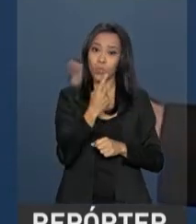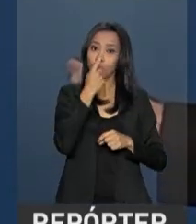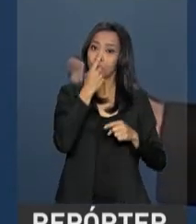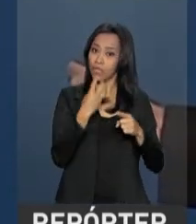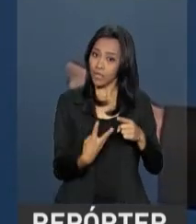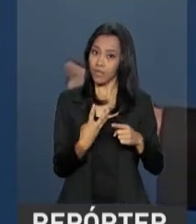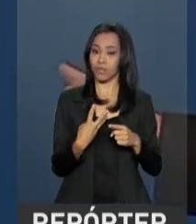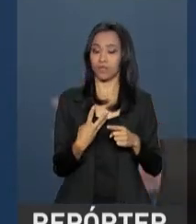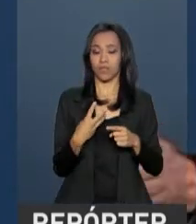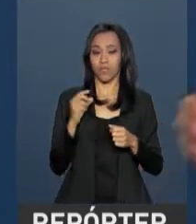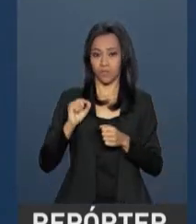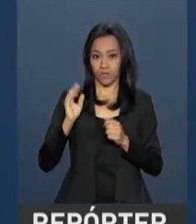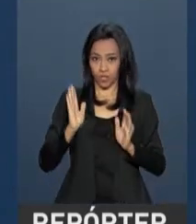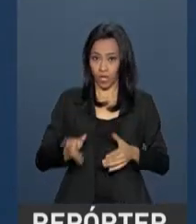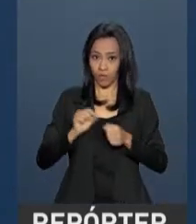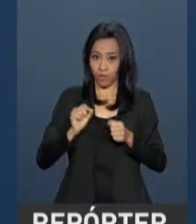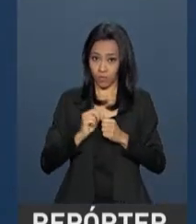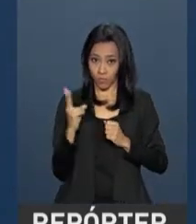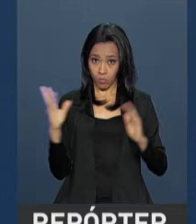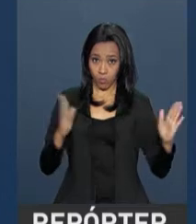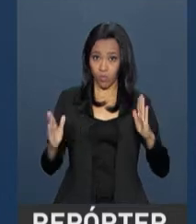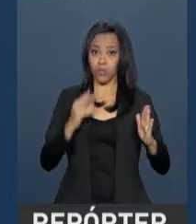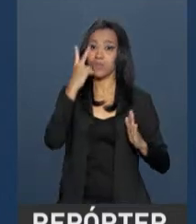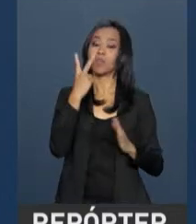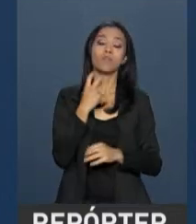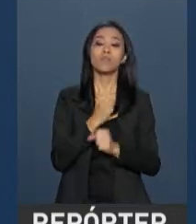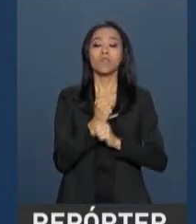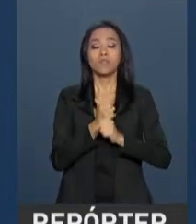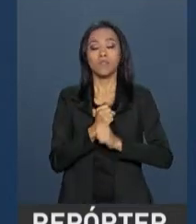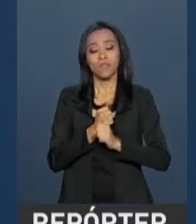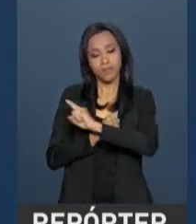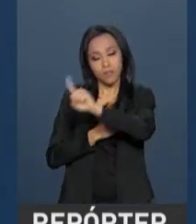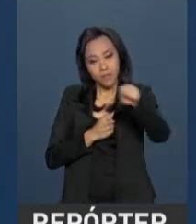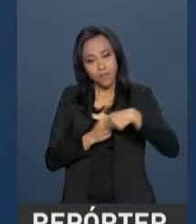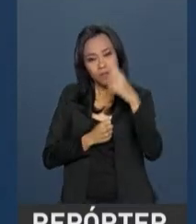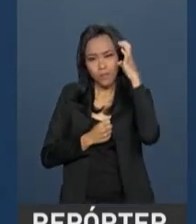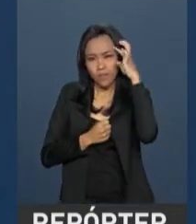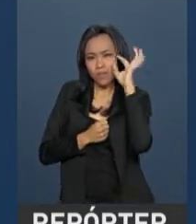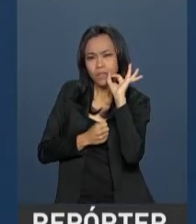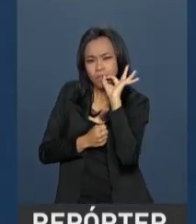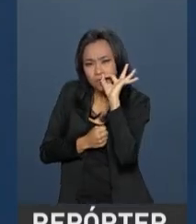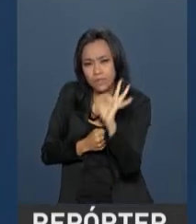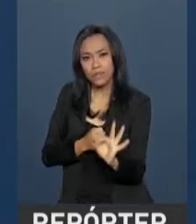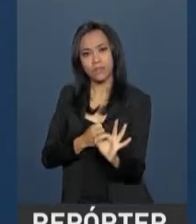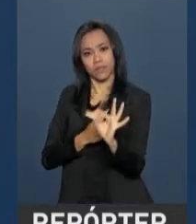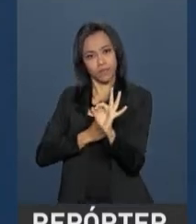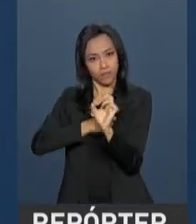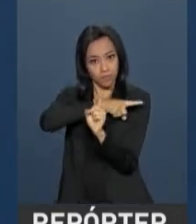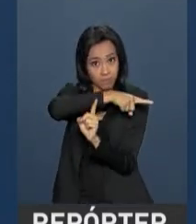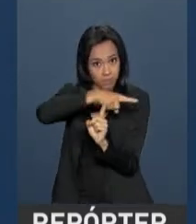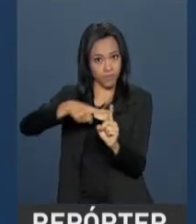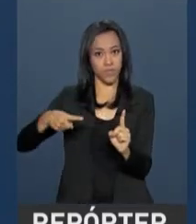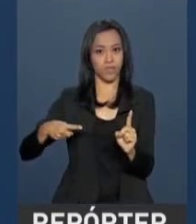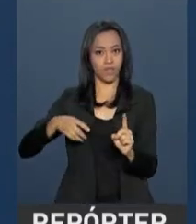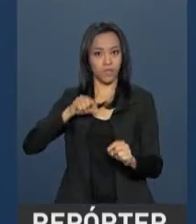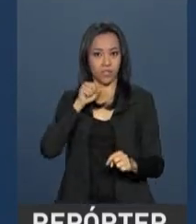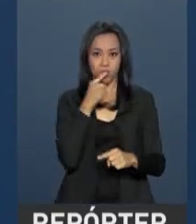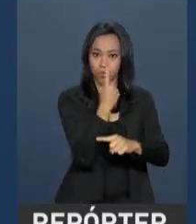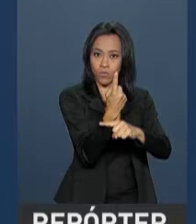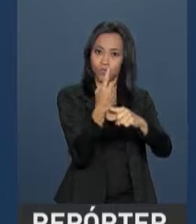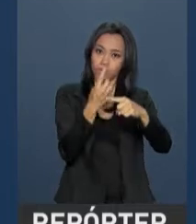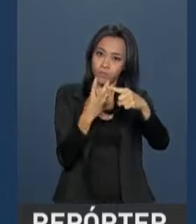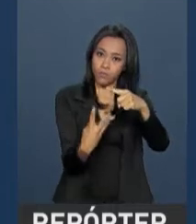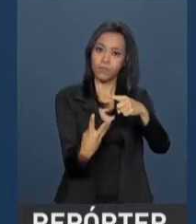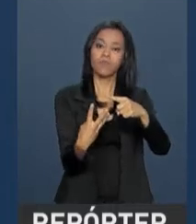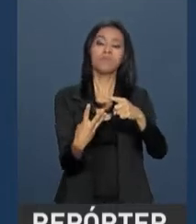fizemos nestes dois anos tem absoluta convicção eu quero quero que pelo menos metade desse um terço seja